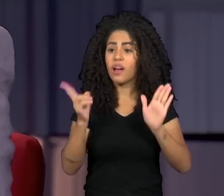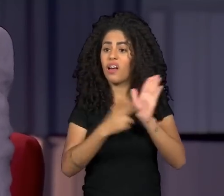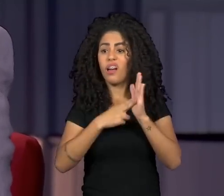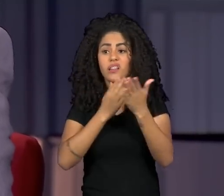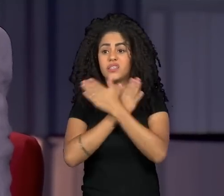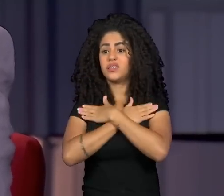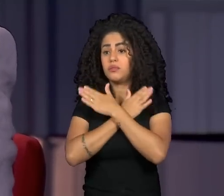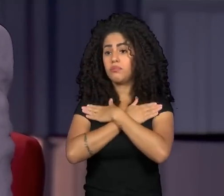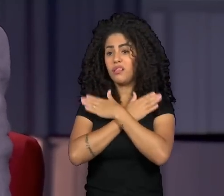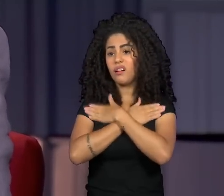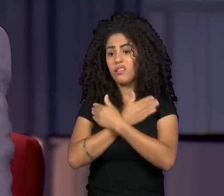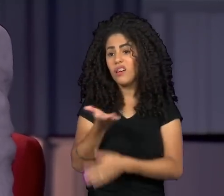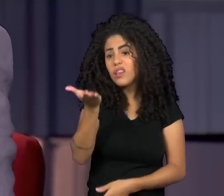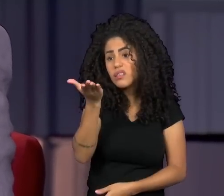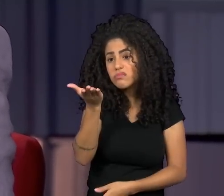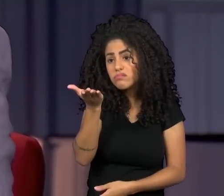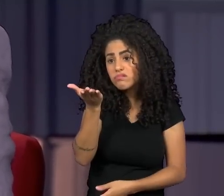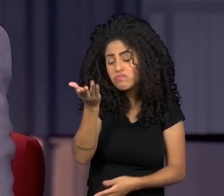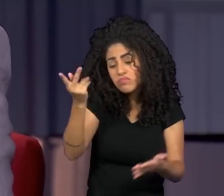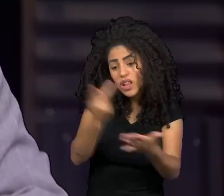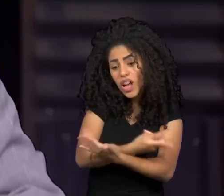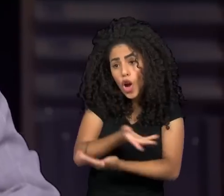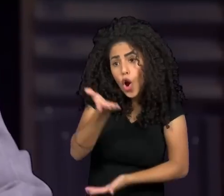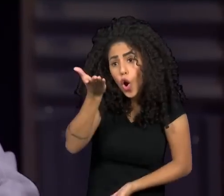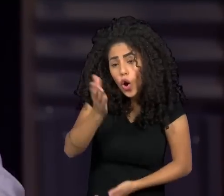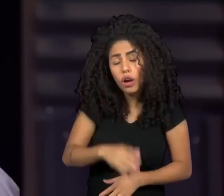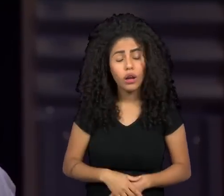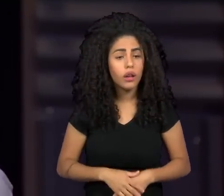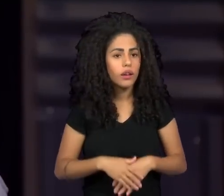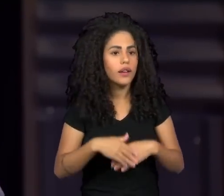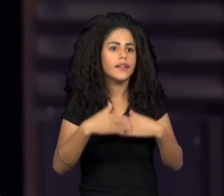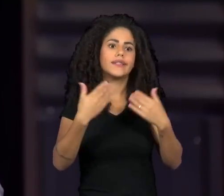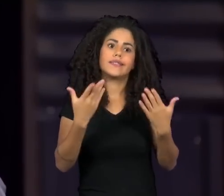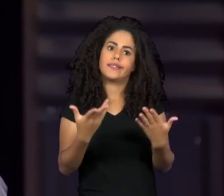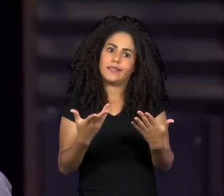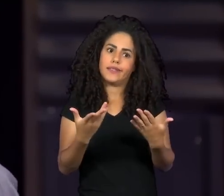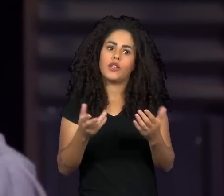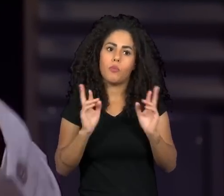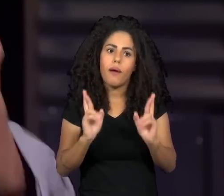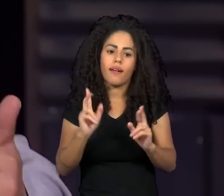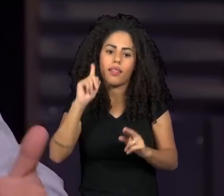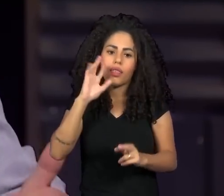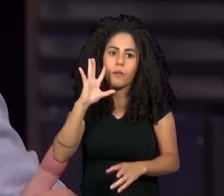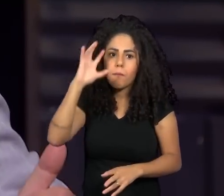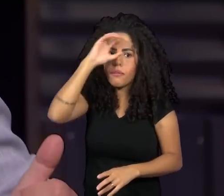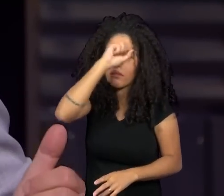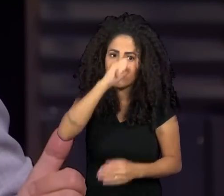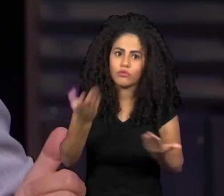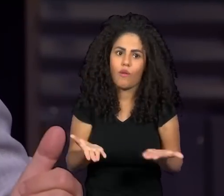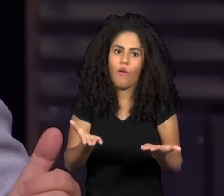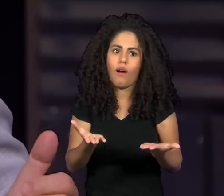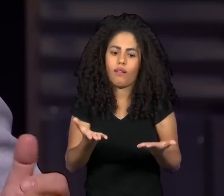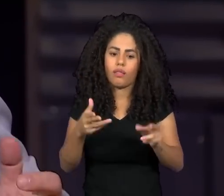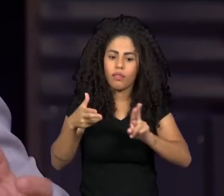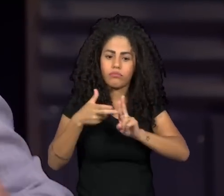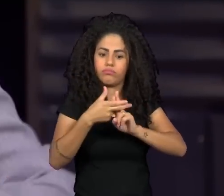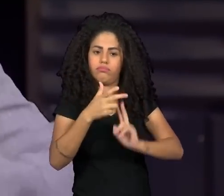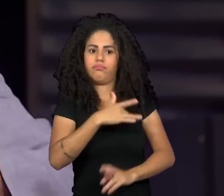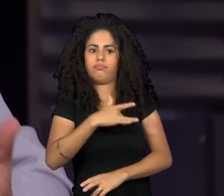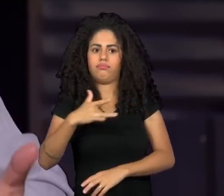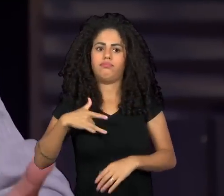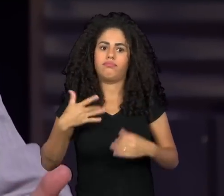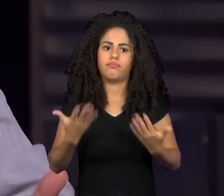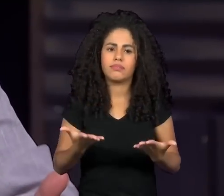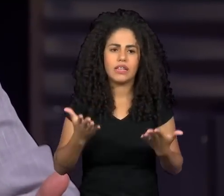desempregado, botando currículo. Mas espero que ele tenha aprendido, porque a comédia, para mim, é saúde pública, né? Quando a